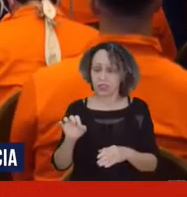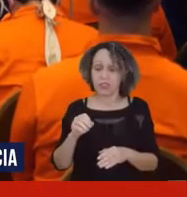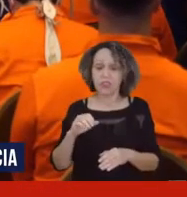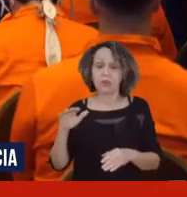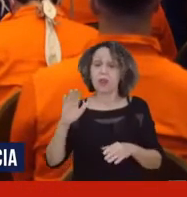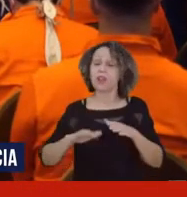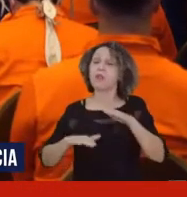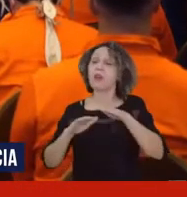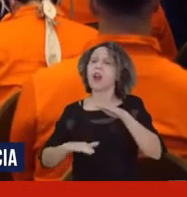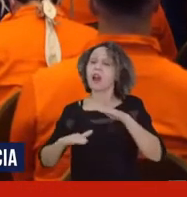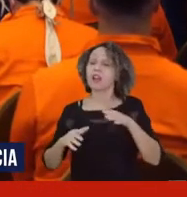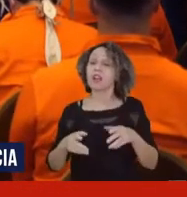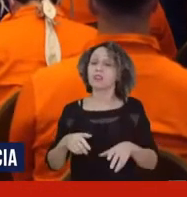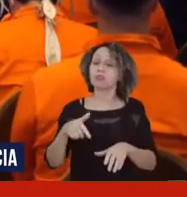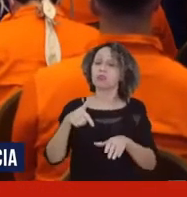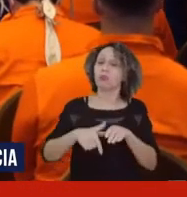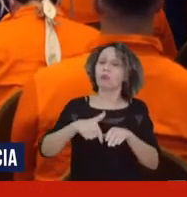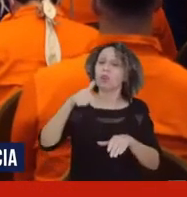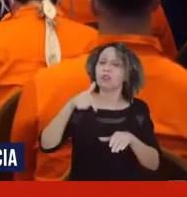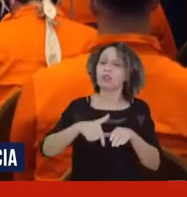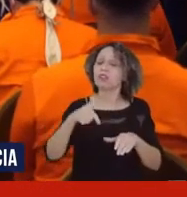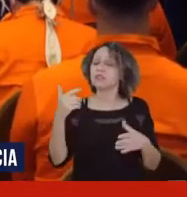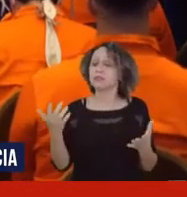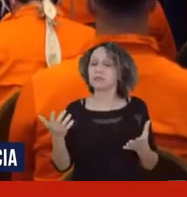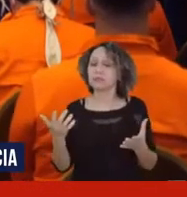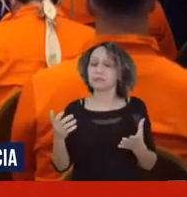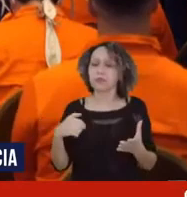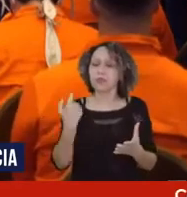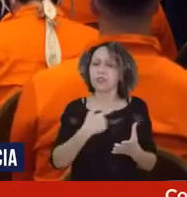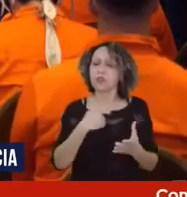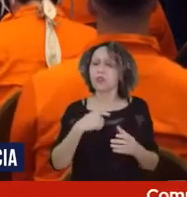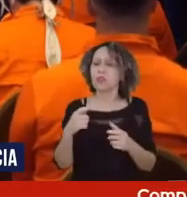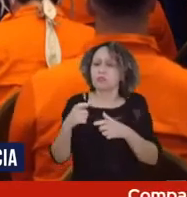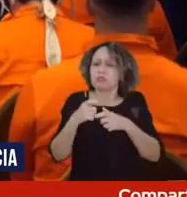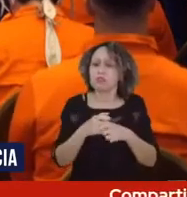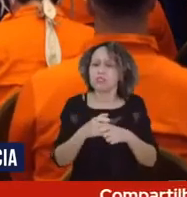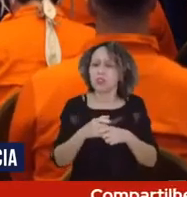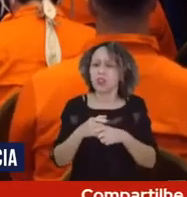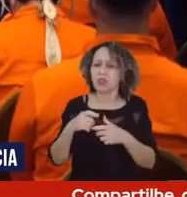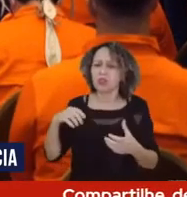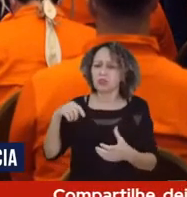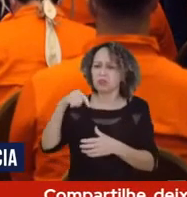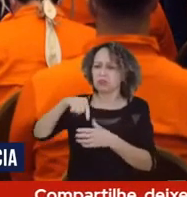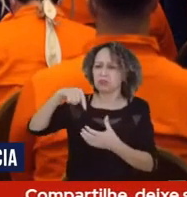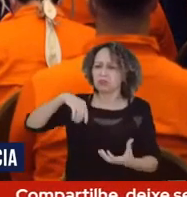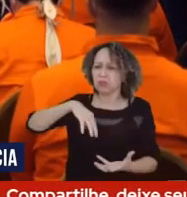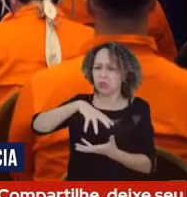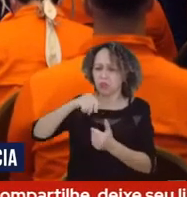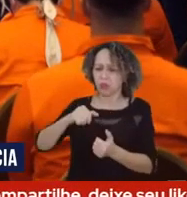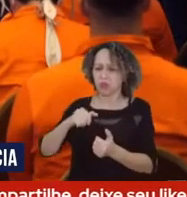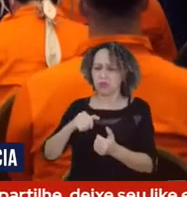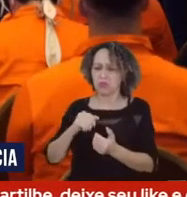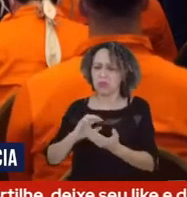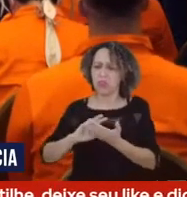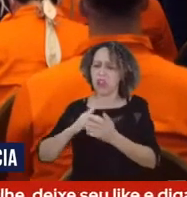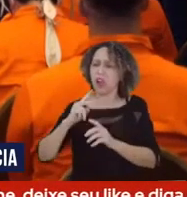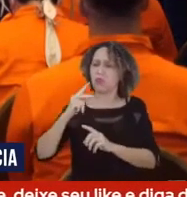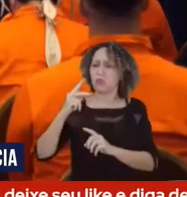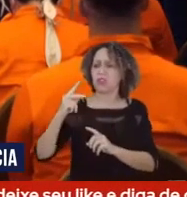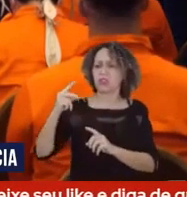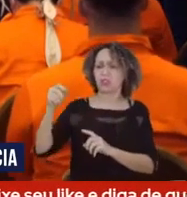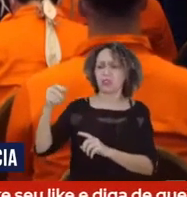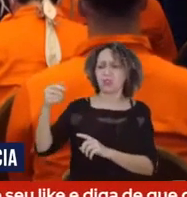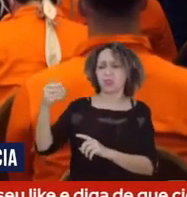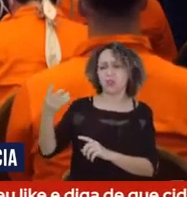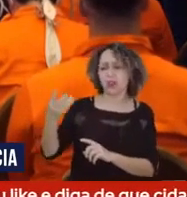governamental. Nós temos uma das menores do mundo, algo em torno de 43%. A Noruega é perto de 80%. Estados